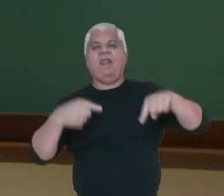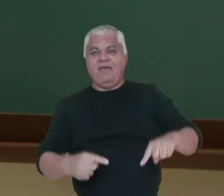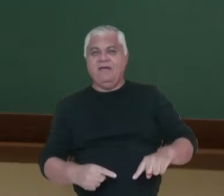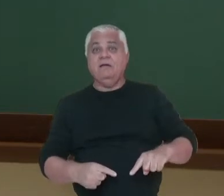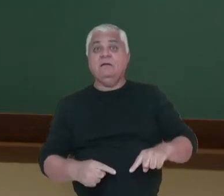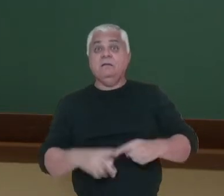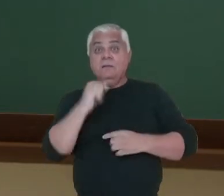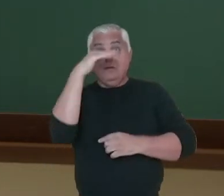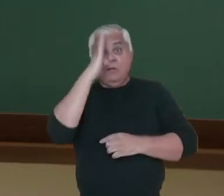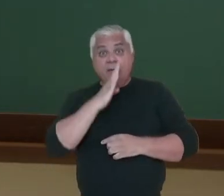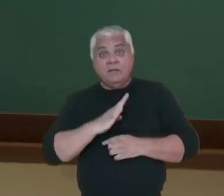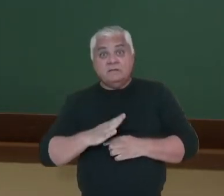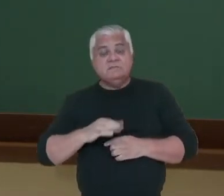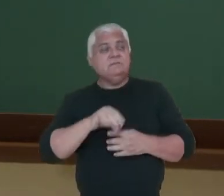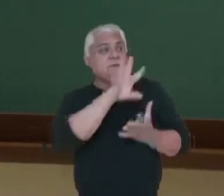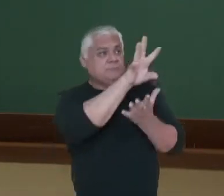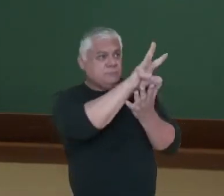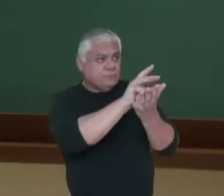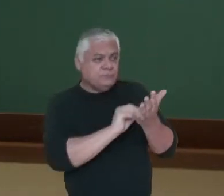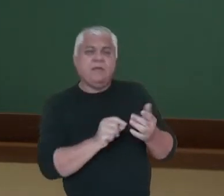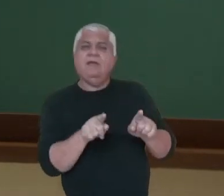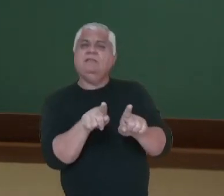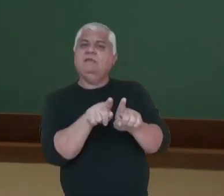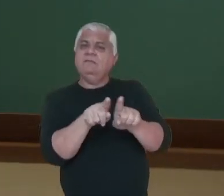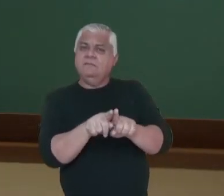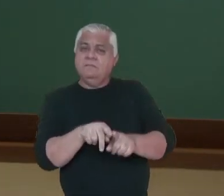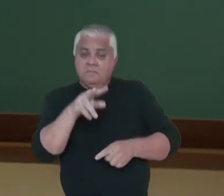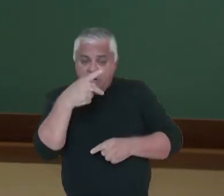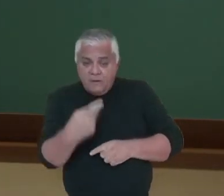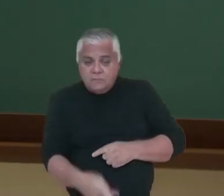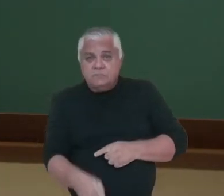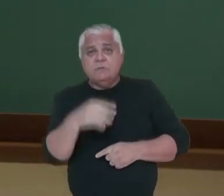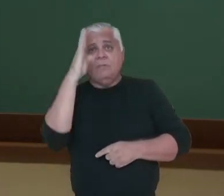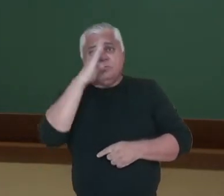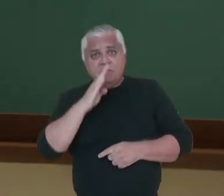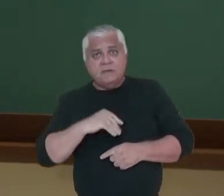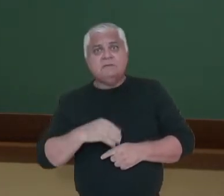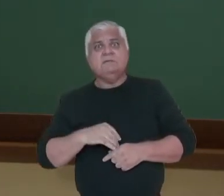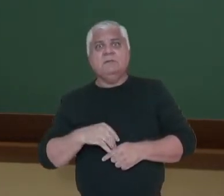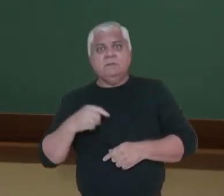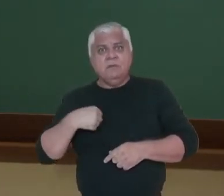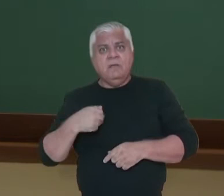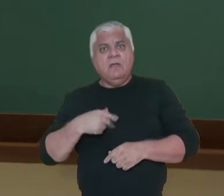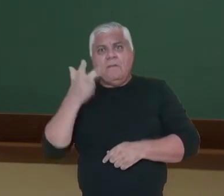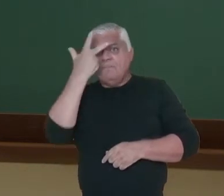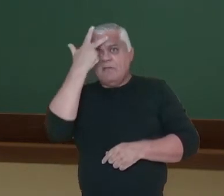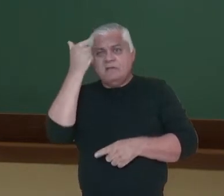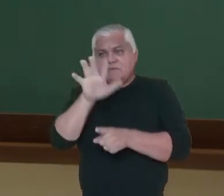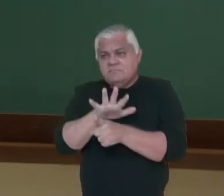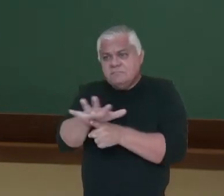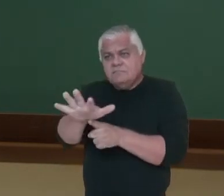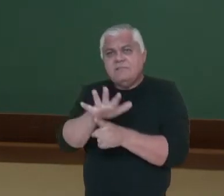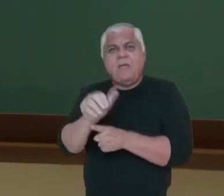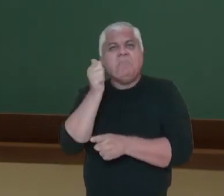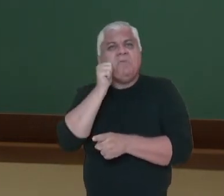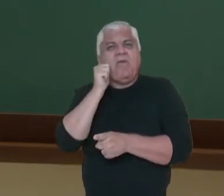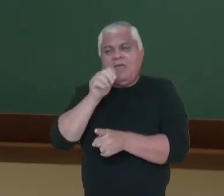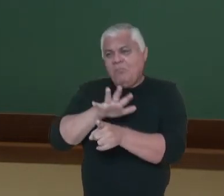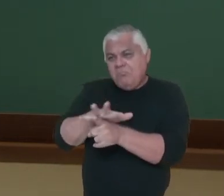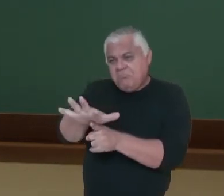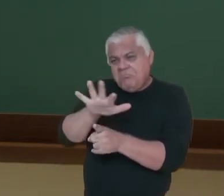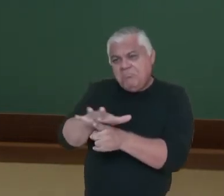não fica atrás disso, porque também aqui no Brasil está crescente a procura tanto pelas ginásticas